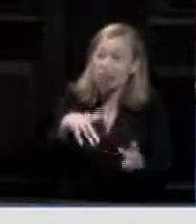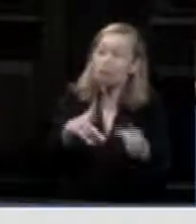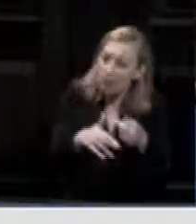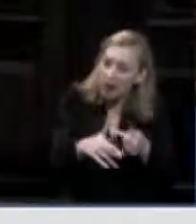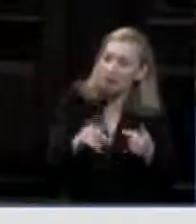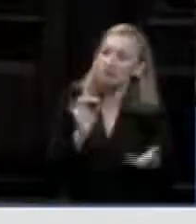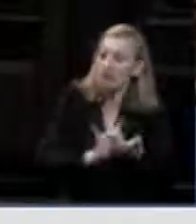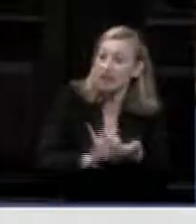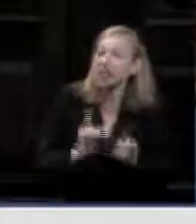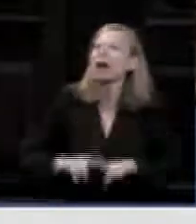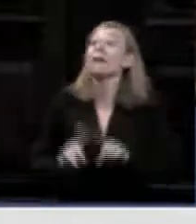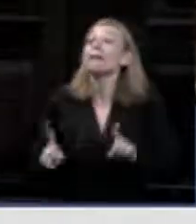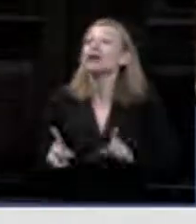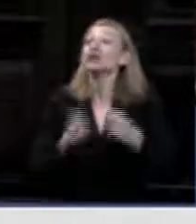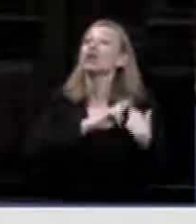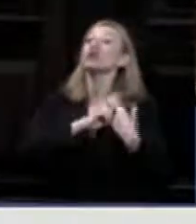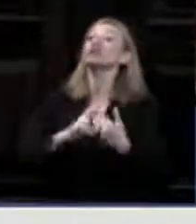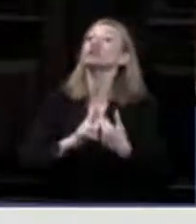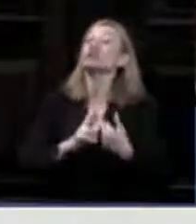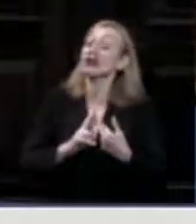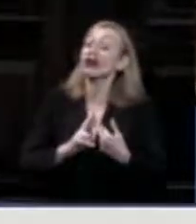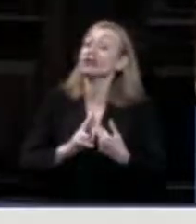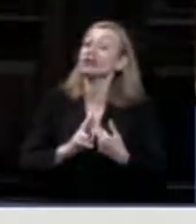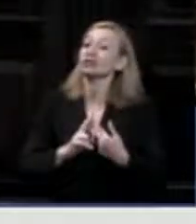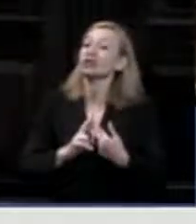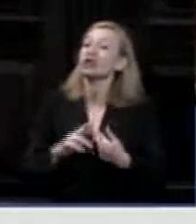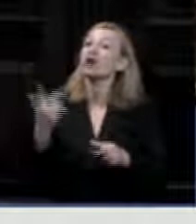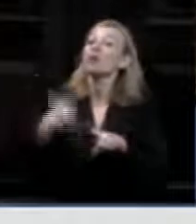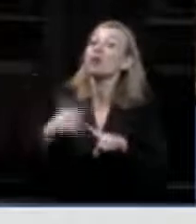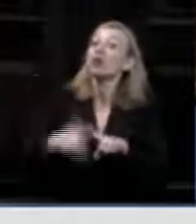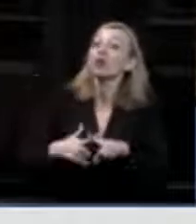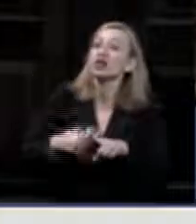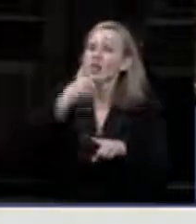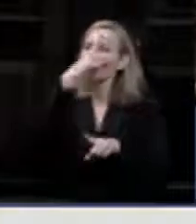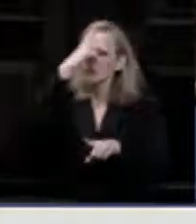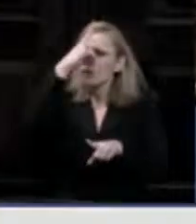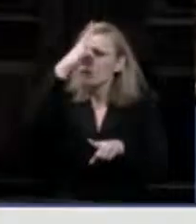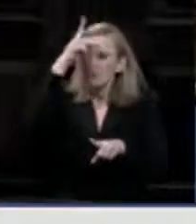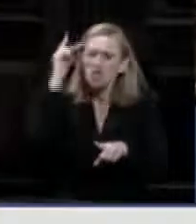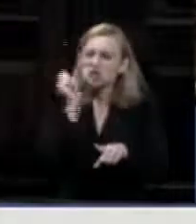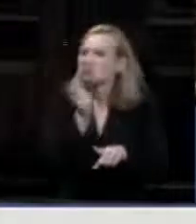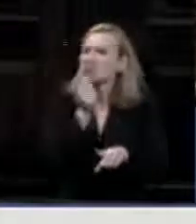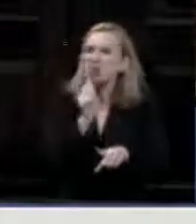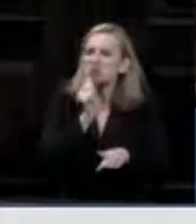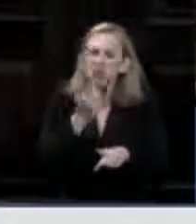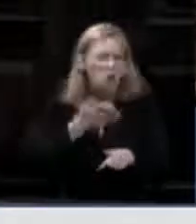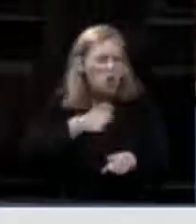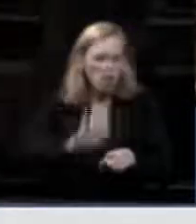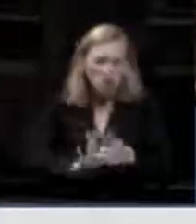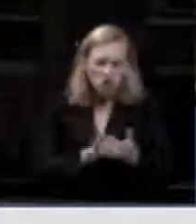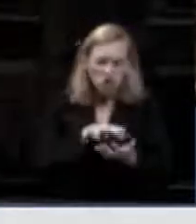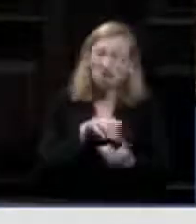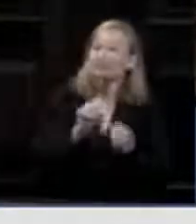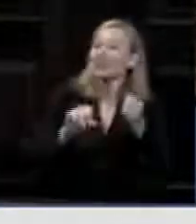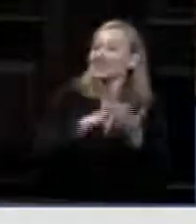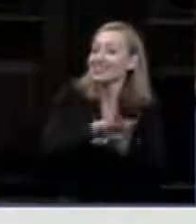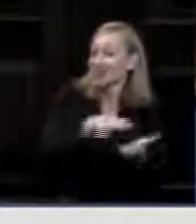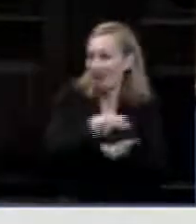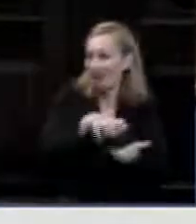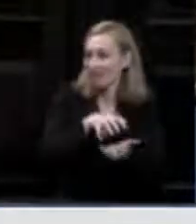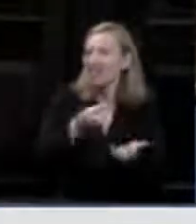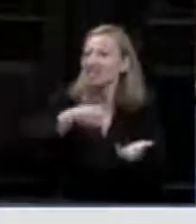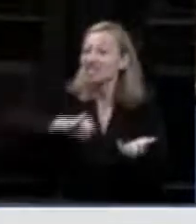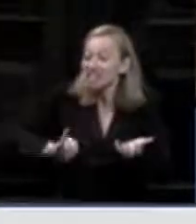lugar, tem um responsável, porque ninguém gosta de fazer greve. Quando se faz greve é porque o diálogo